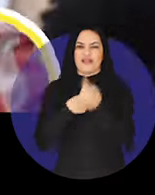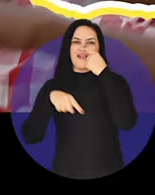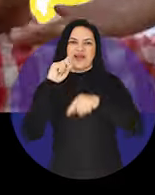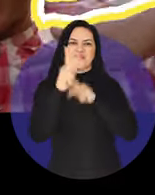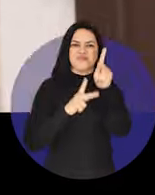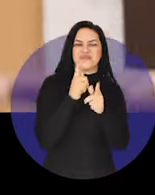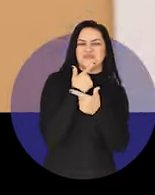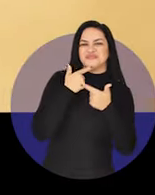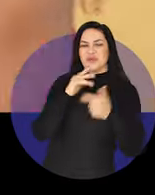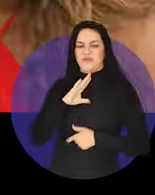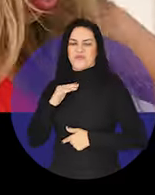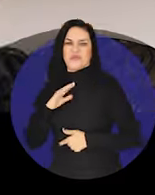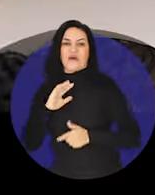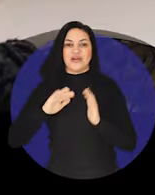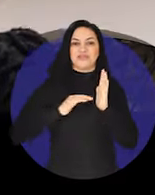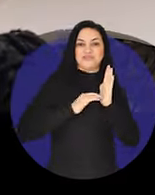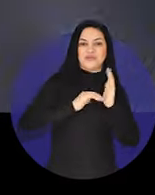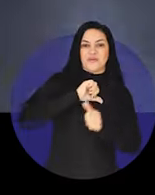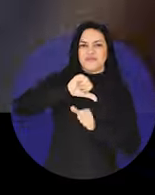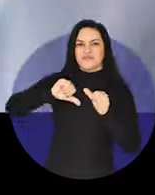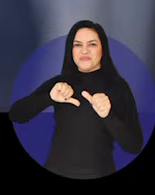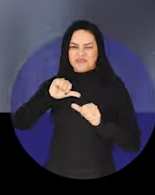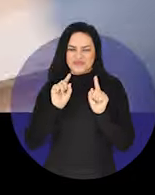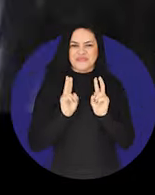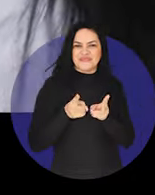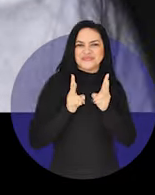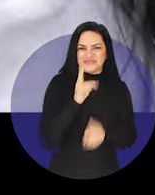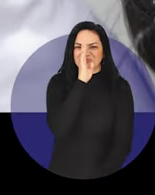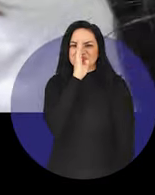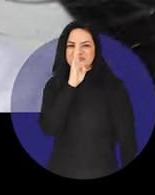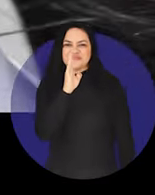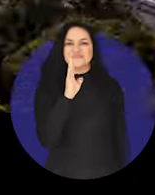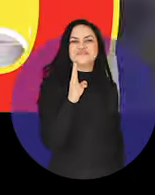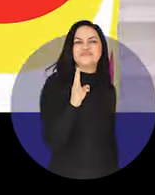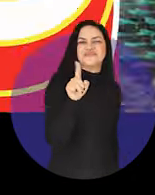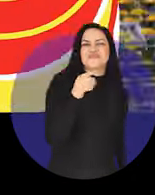o povo sorrir. Com coragem no Senado, a mudança tem que seguir.